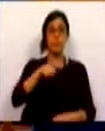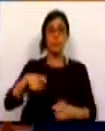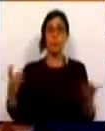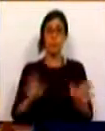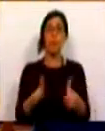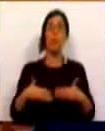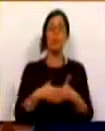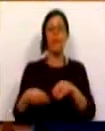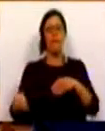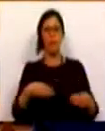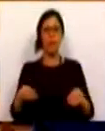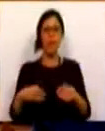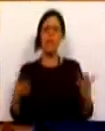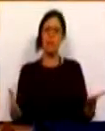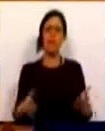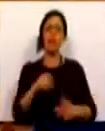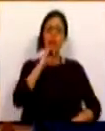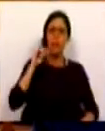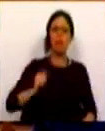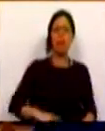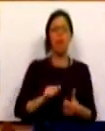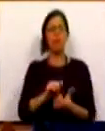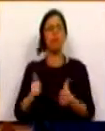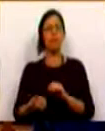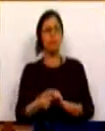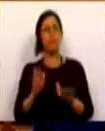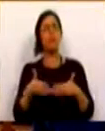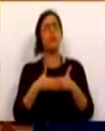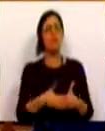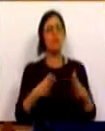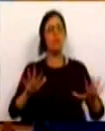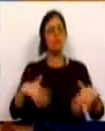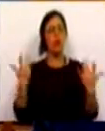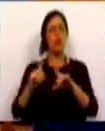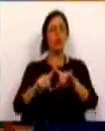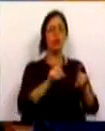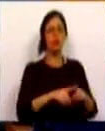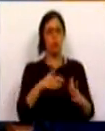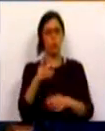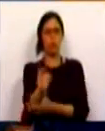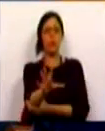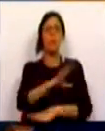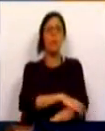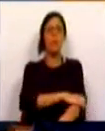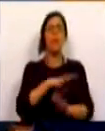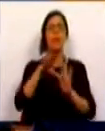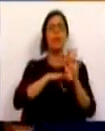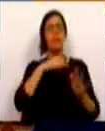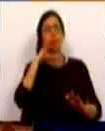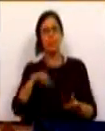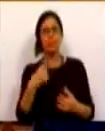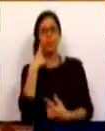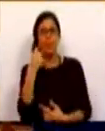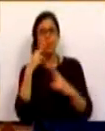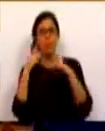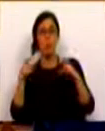um processo flexível que foi capaz de adaptar os procedimentos às diversas modalidades de precariedade que foram sendo